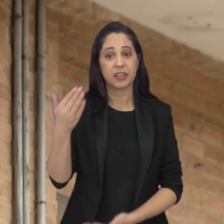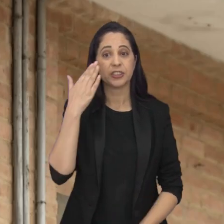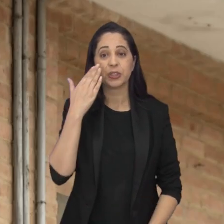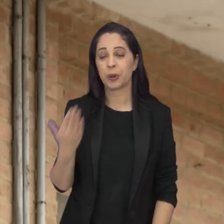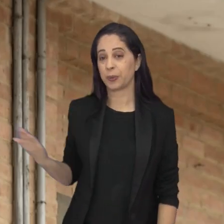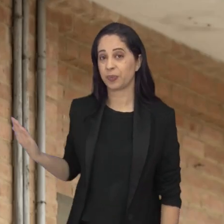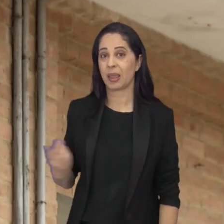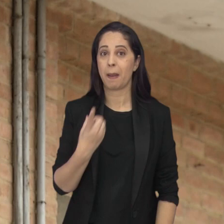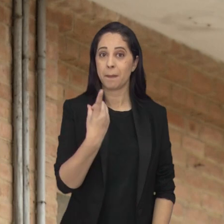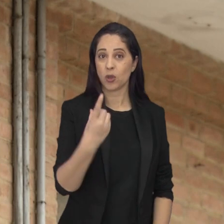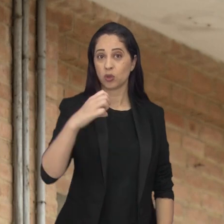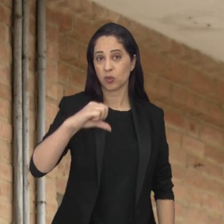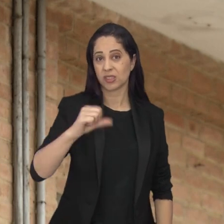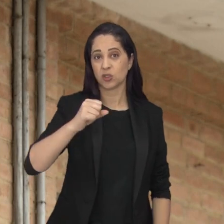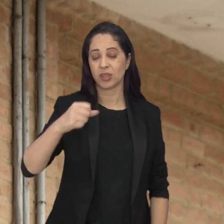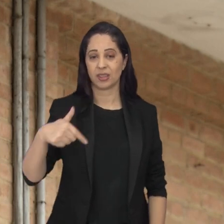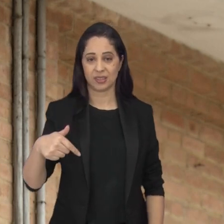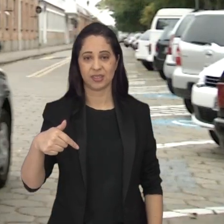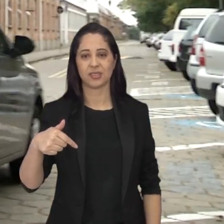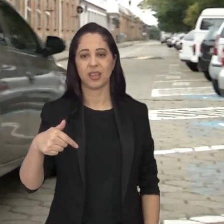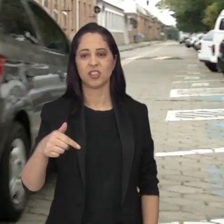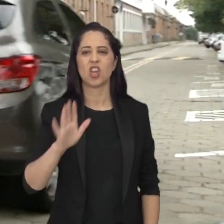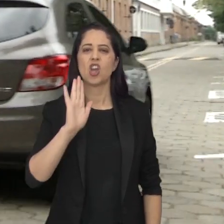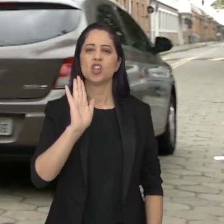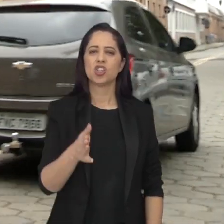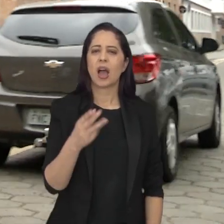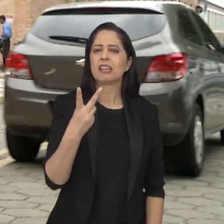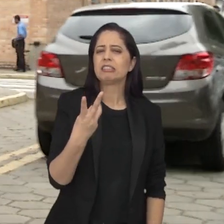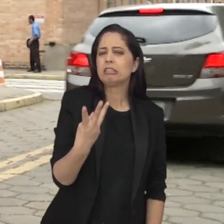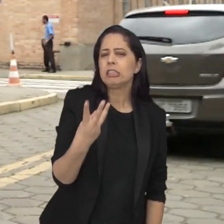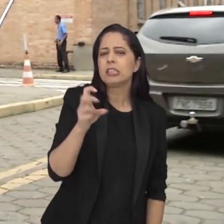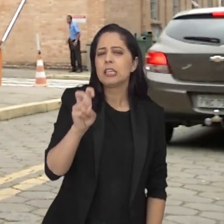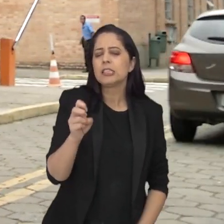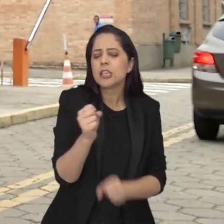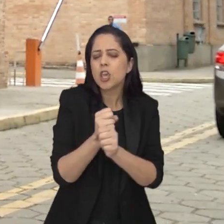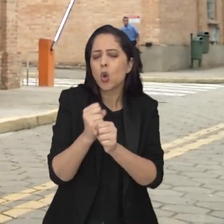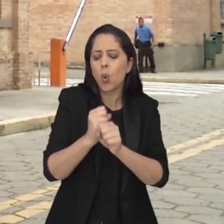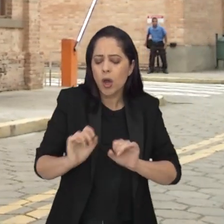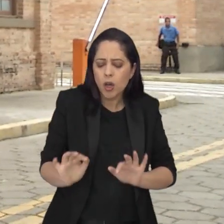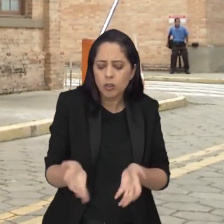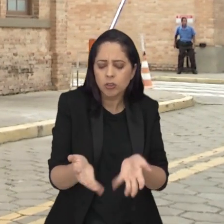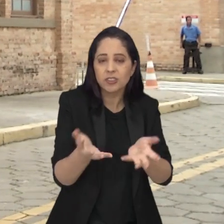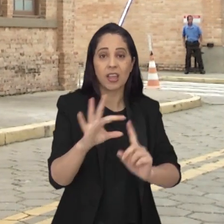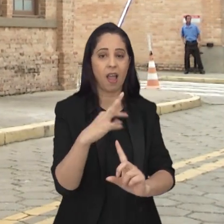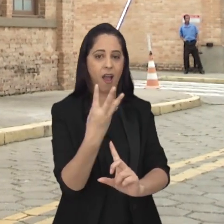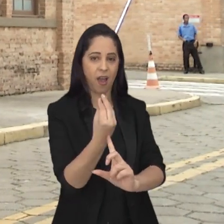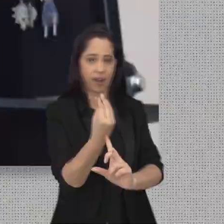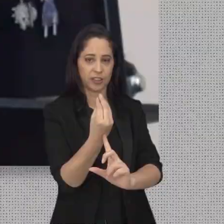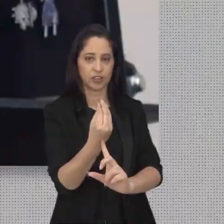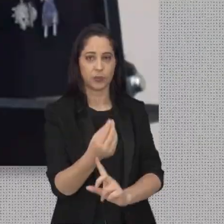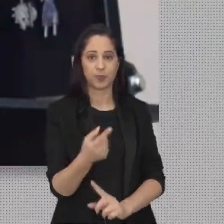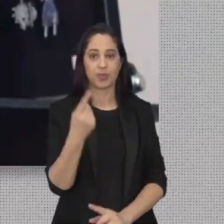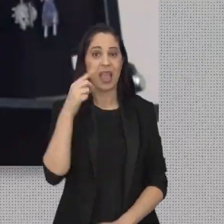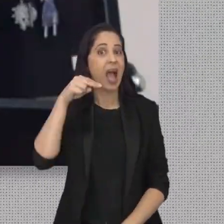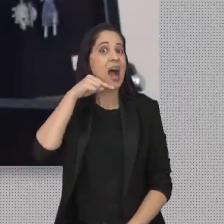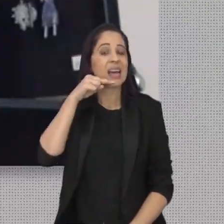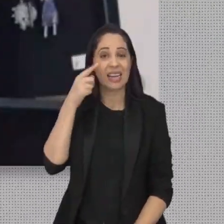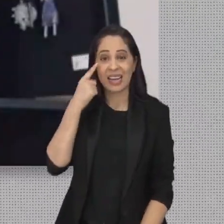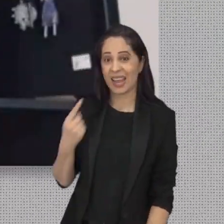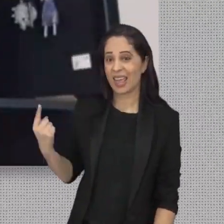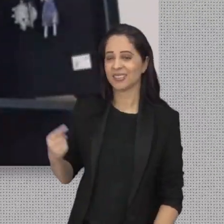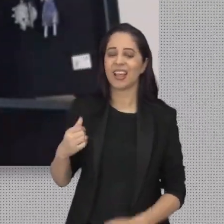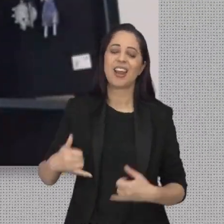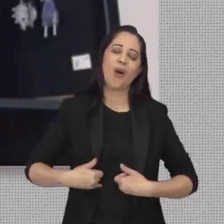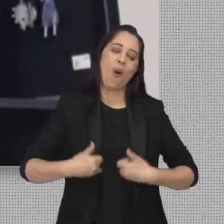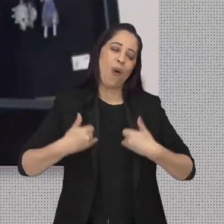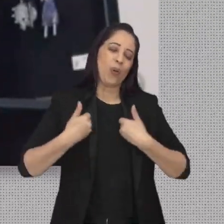escritor, desde 1987. São mais de 35 anos de fomento à arte na cidade. A Regina se orgulha em